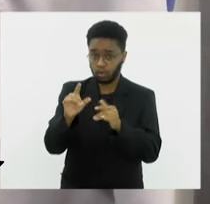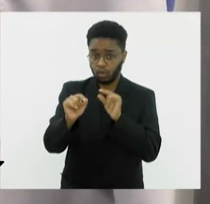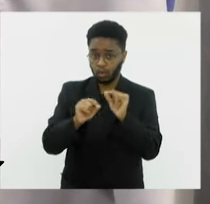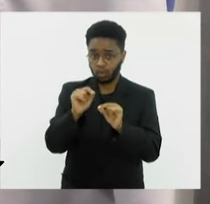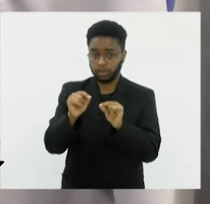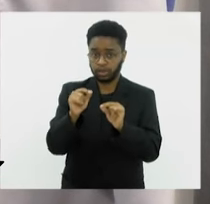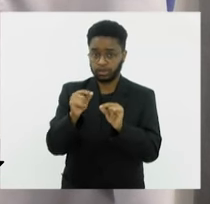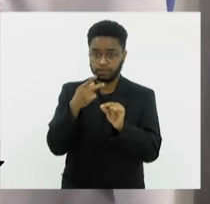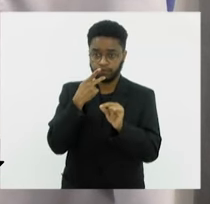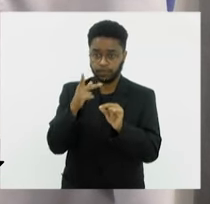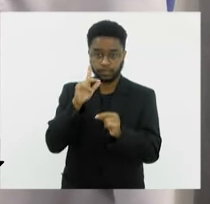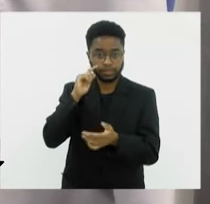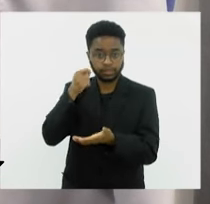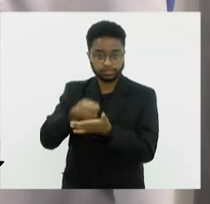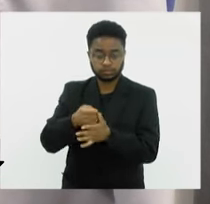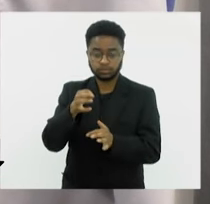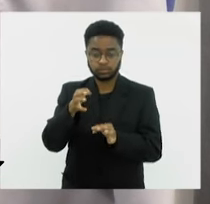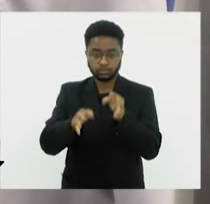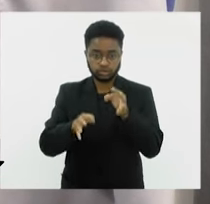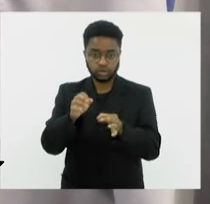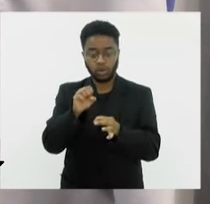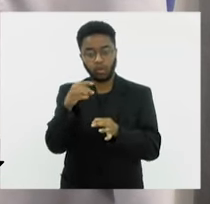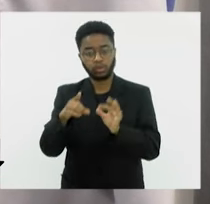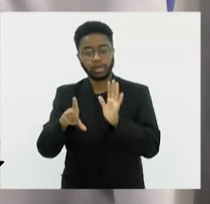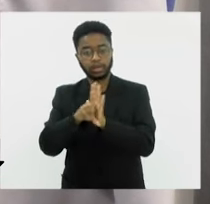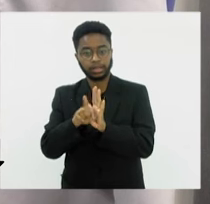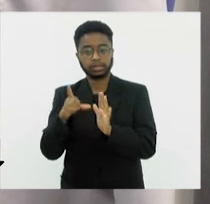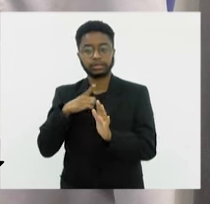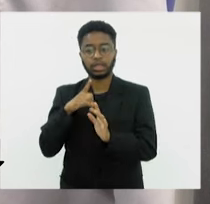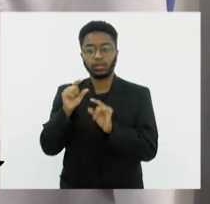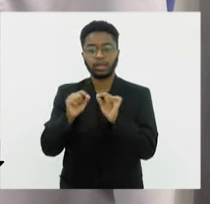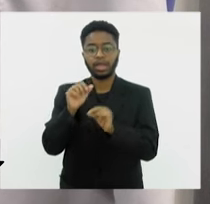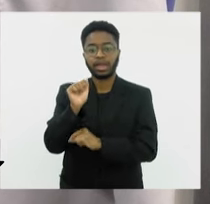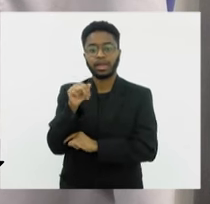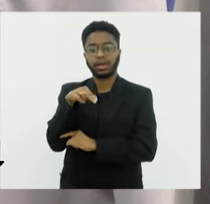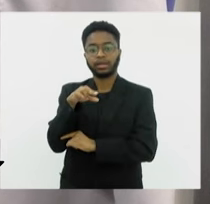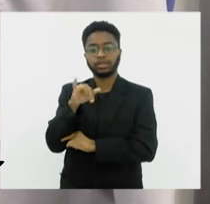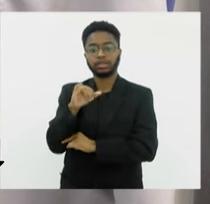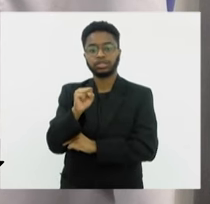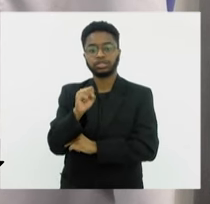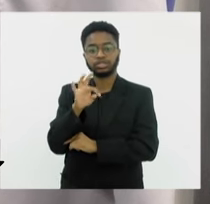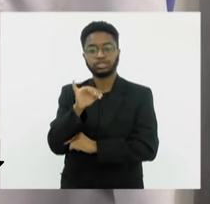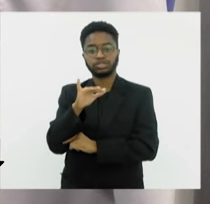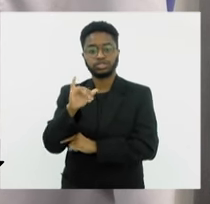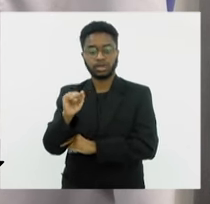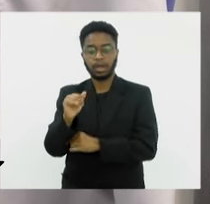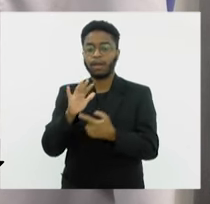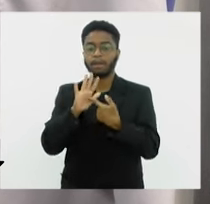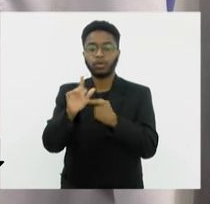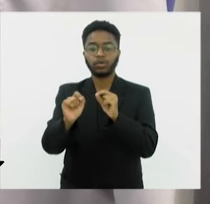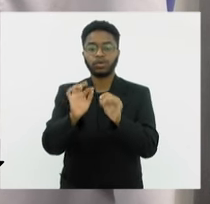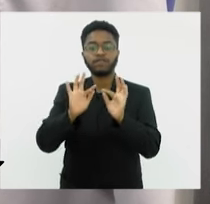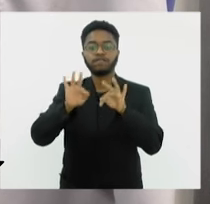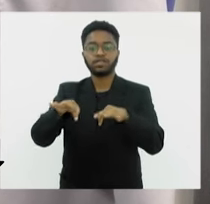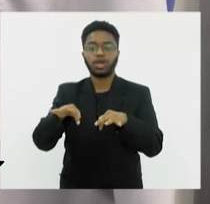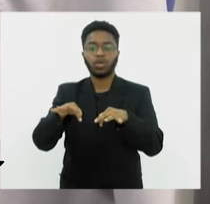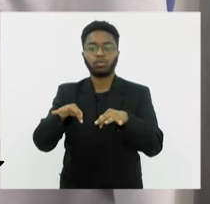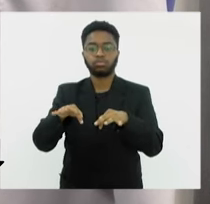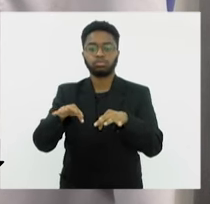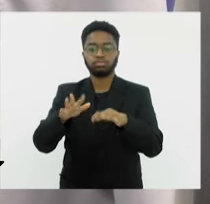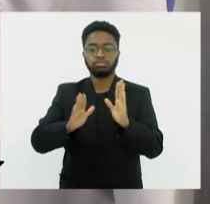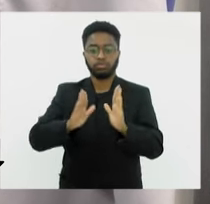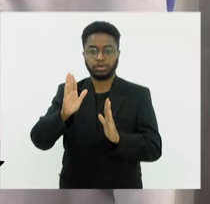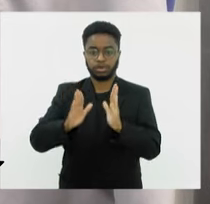âmbito das decisões judiciais ou da própria lei, existe a lei da anistia, que bota um ponto final para os dois lados nesse período.